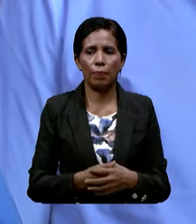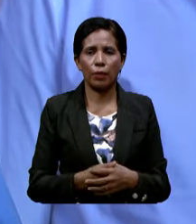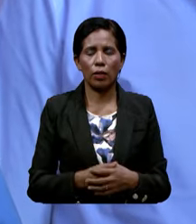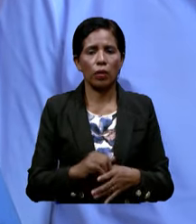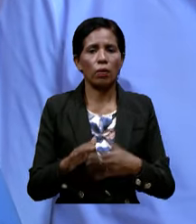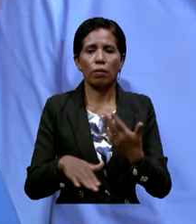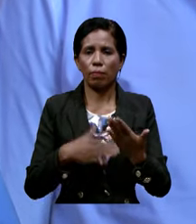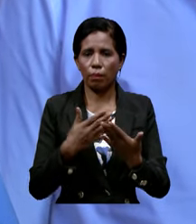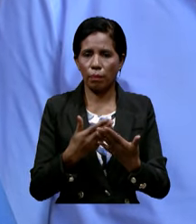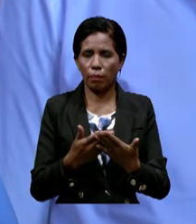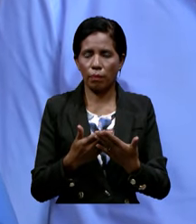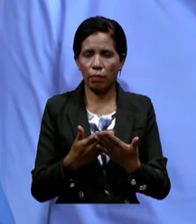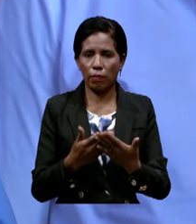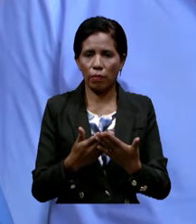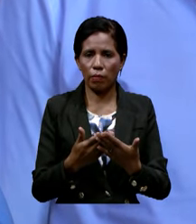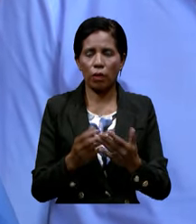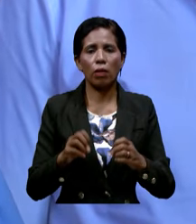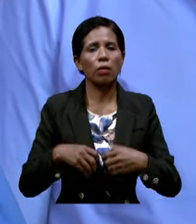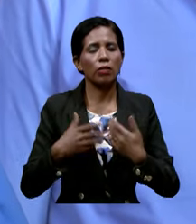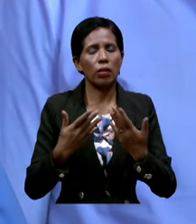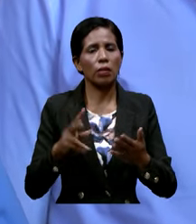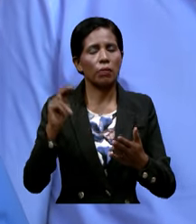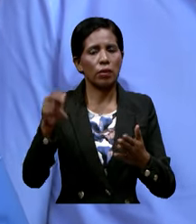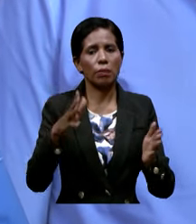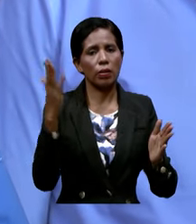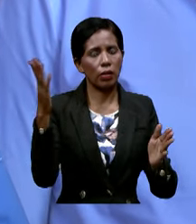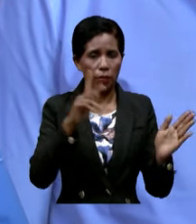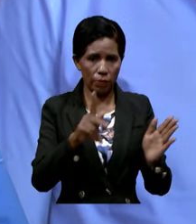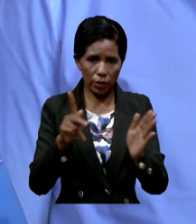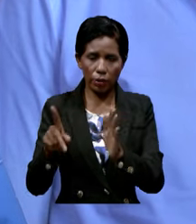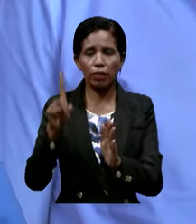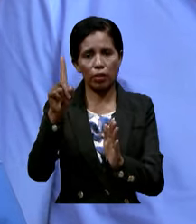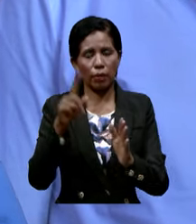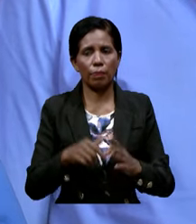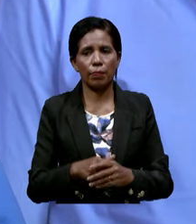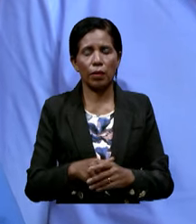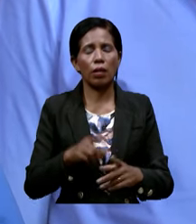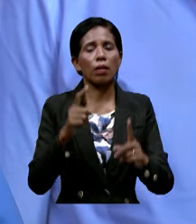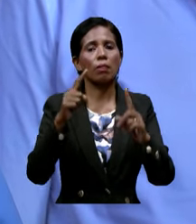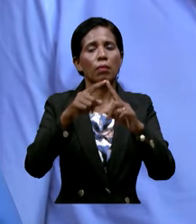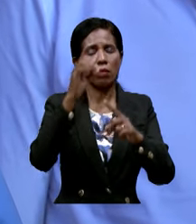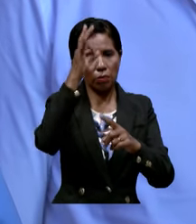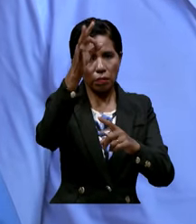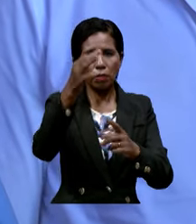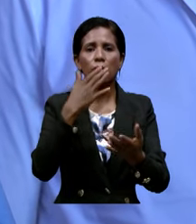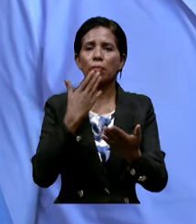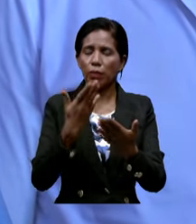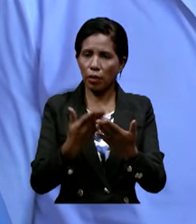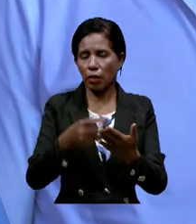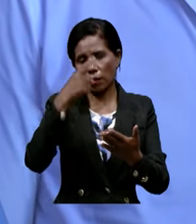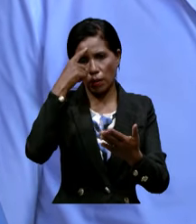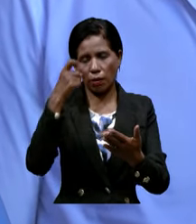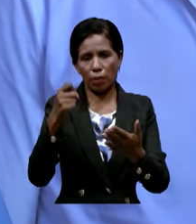maioria, e o ensaio para a minha plano ida, para o futuro no dia. Também no